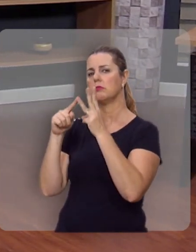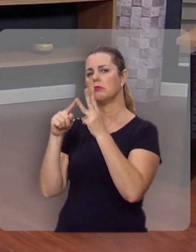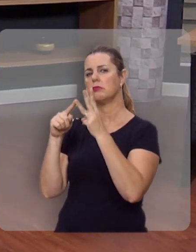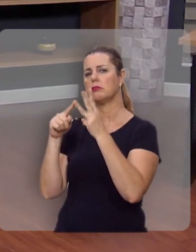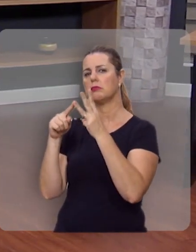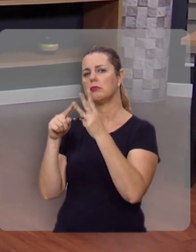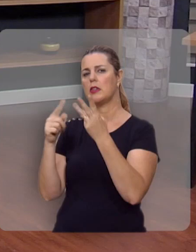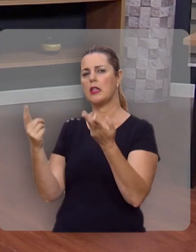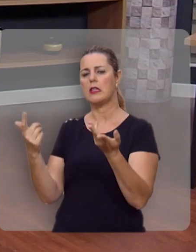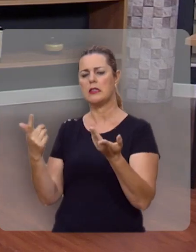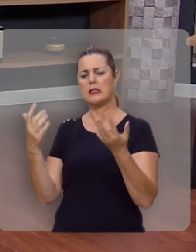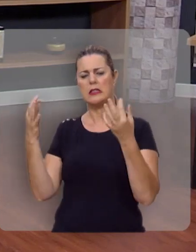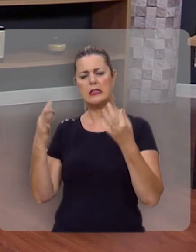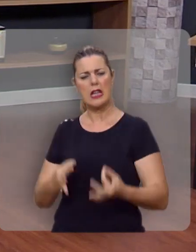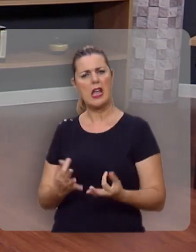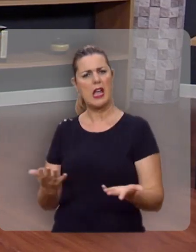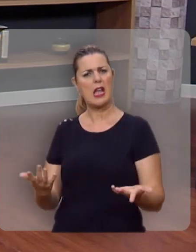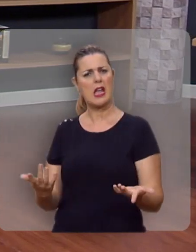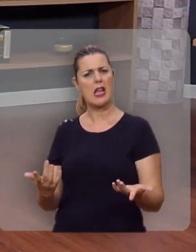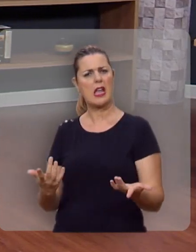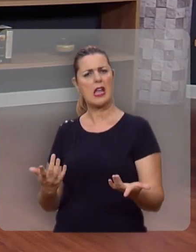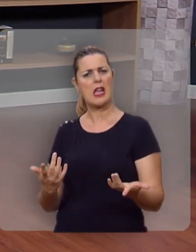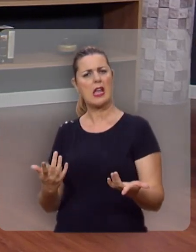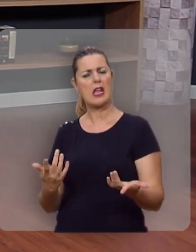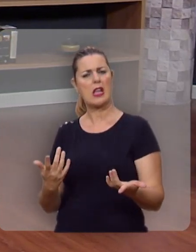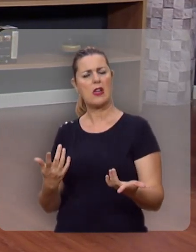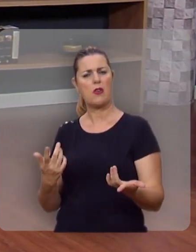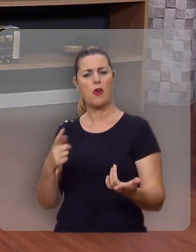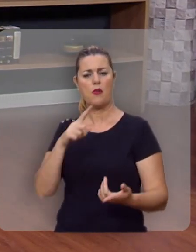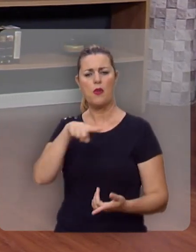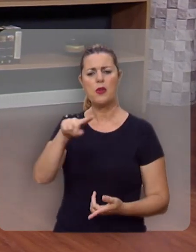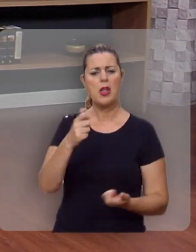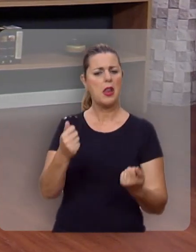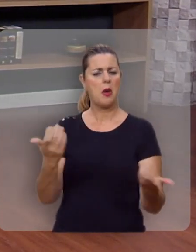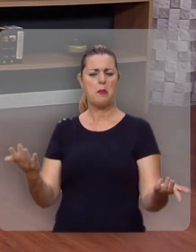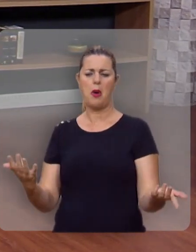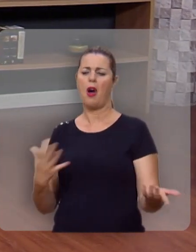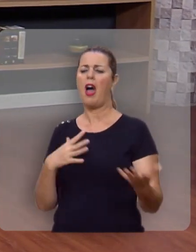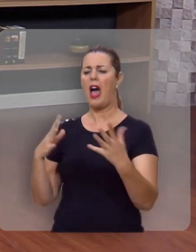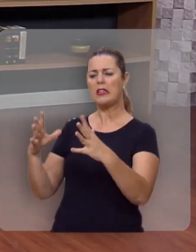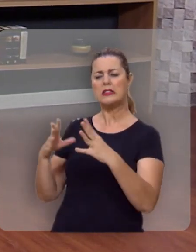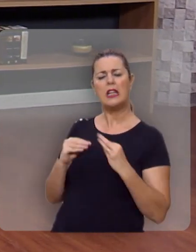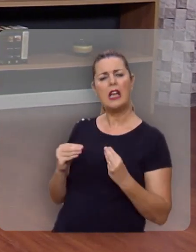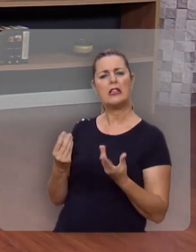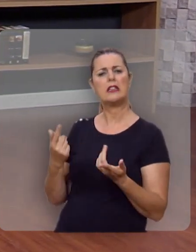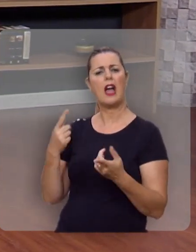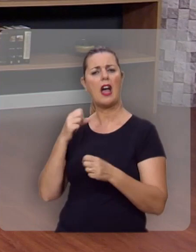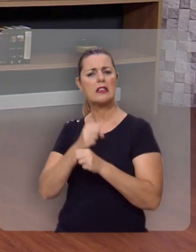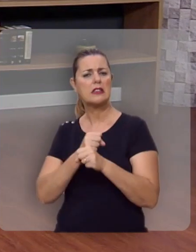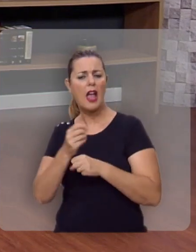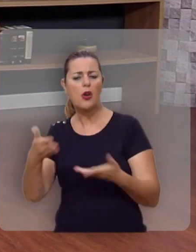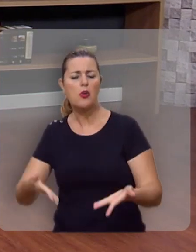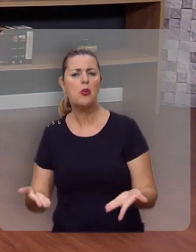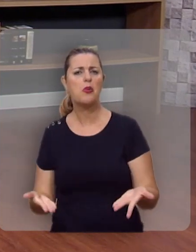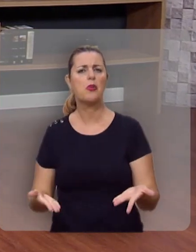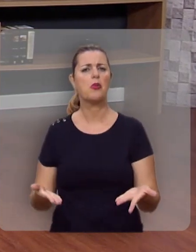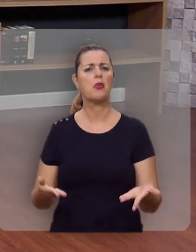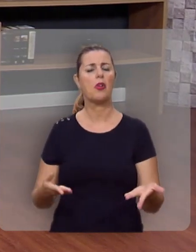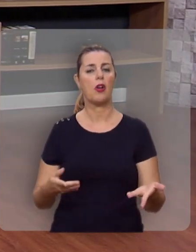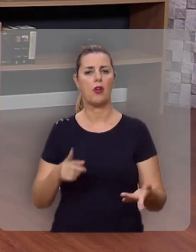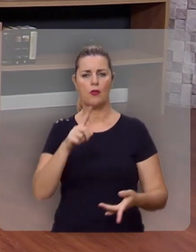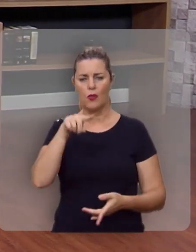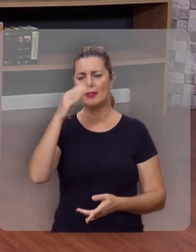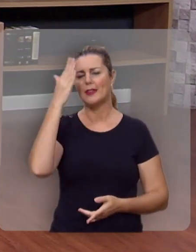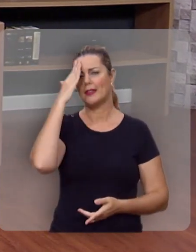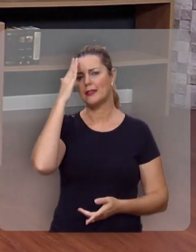também inconformação. E ele diz no verso 2 assim: e não vos conformeis com este século.